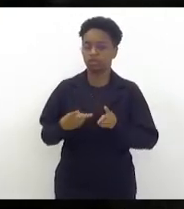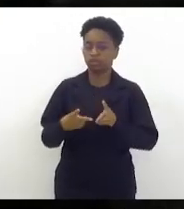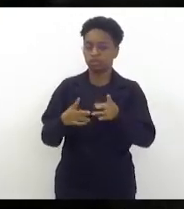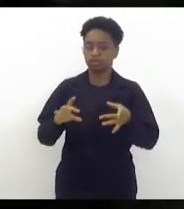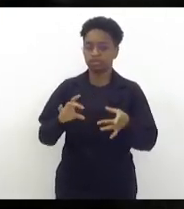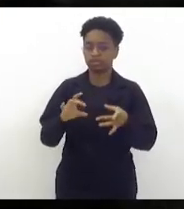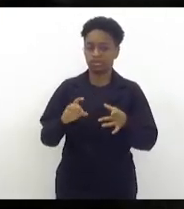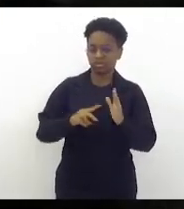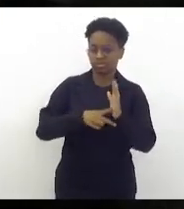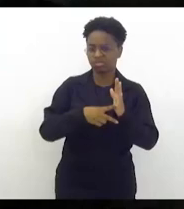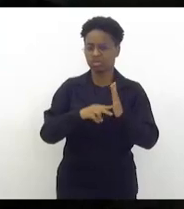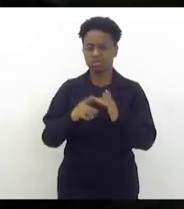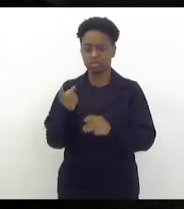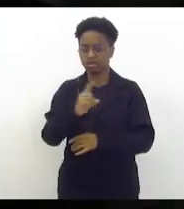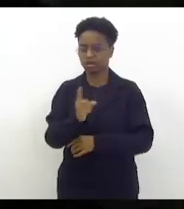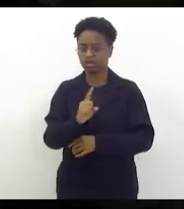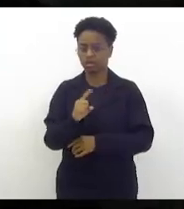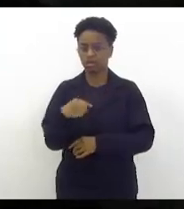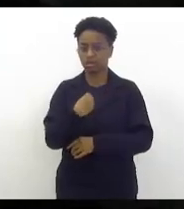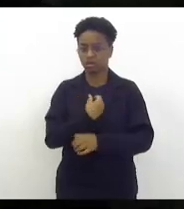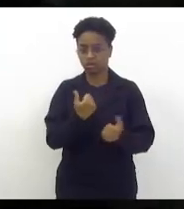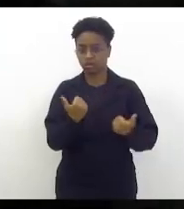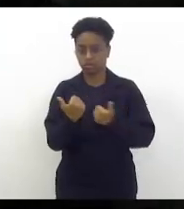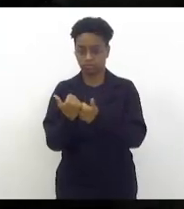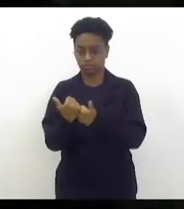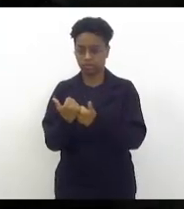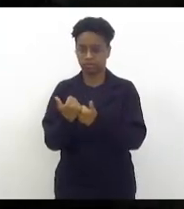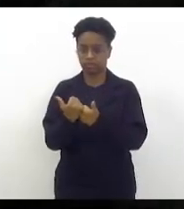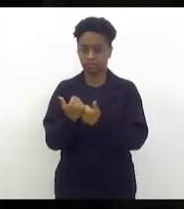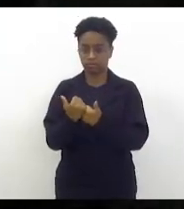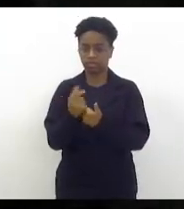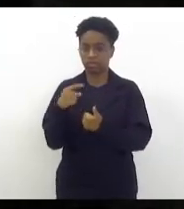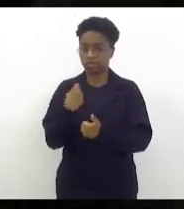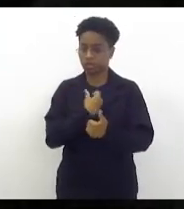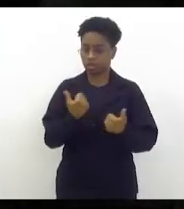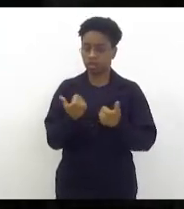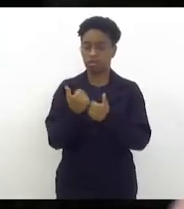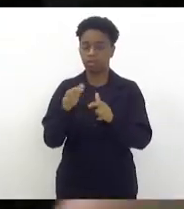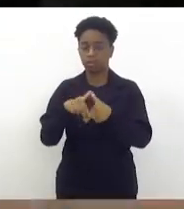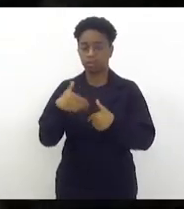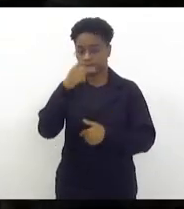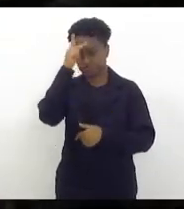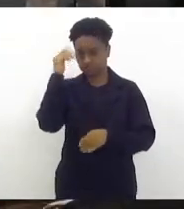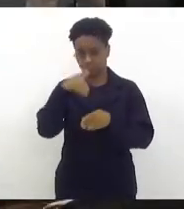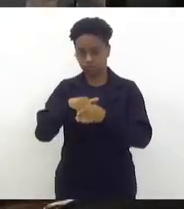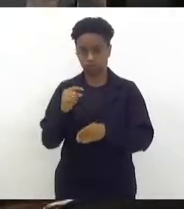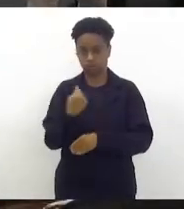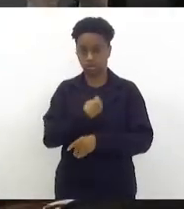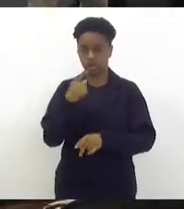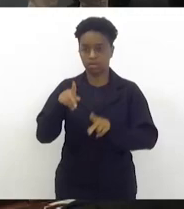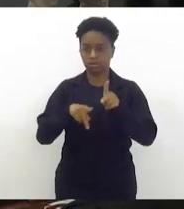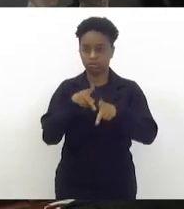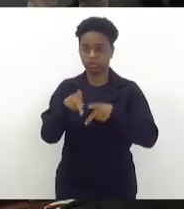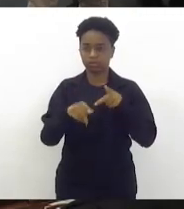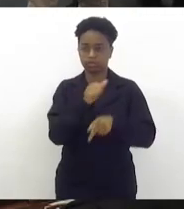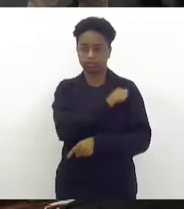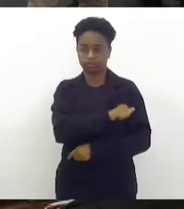sindicato aqui, não. A gente é pautado por quem nos elegeu. Para concluir, por favor. A gente é pautado, gente, por quem nos elegeu, que é o povo do Rio de Janeiro.